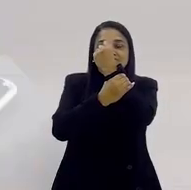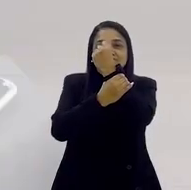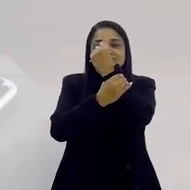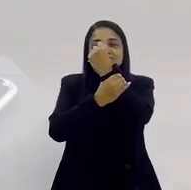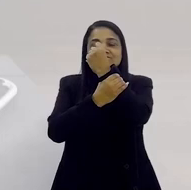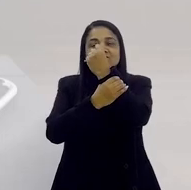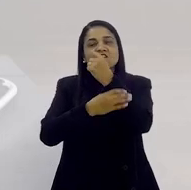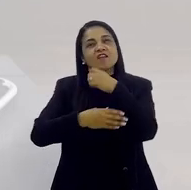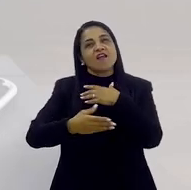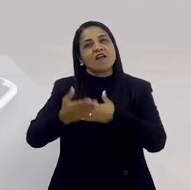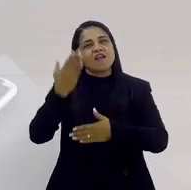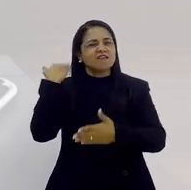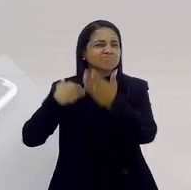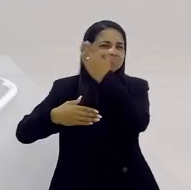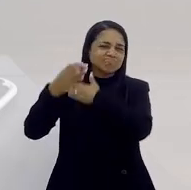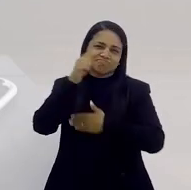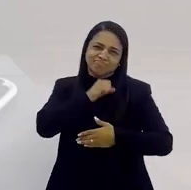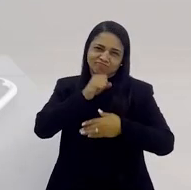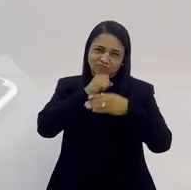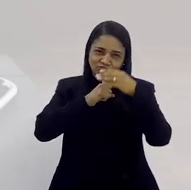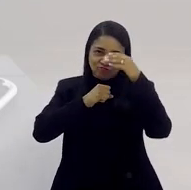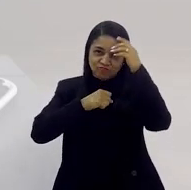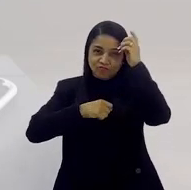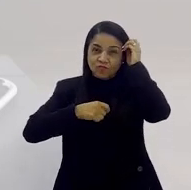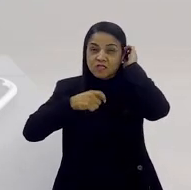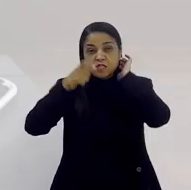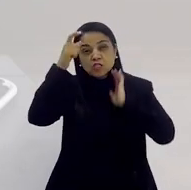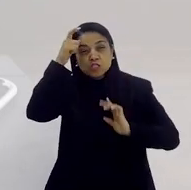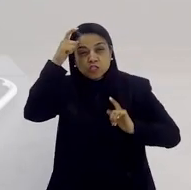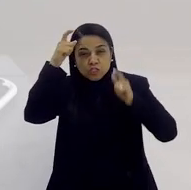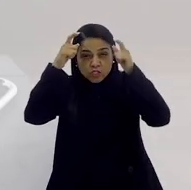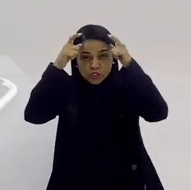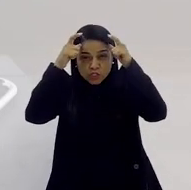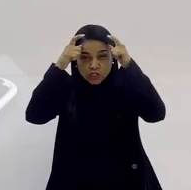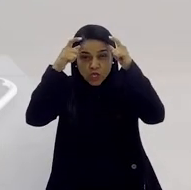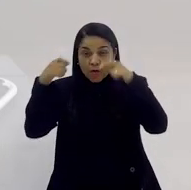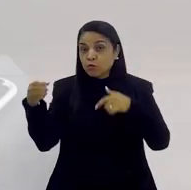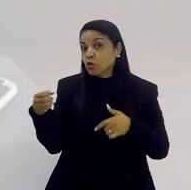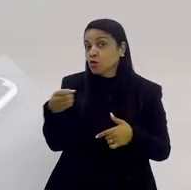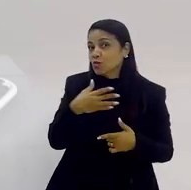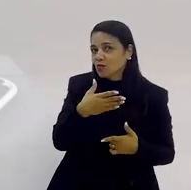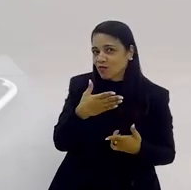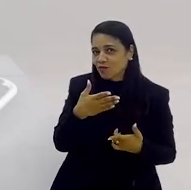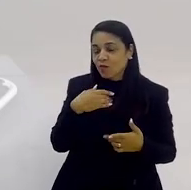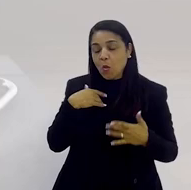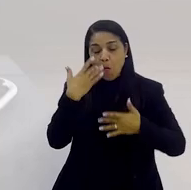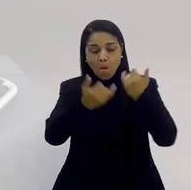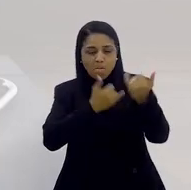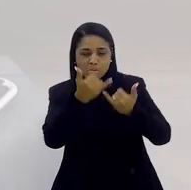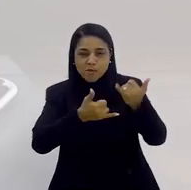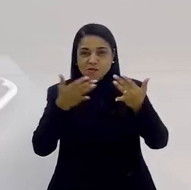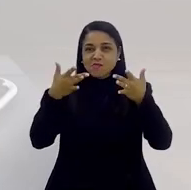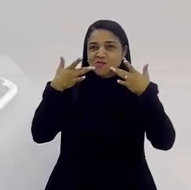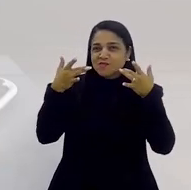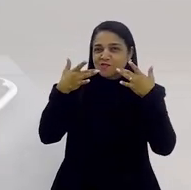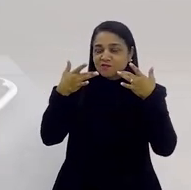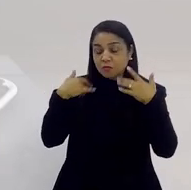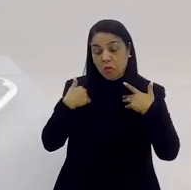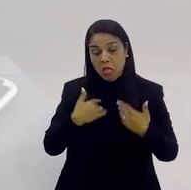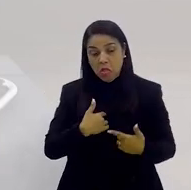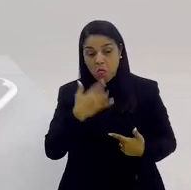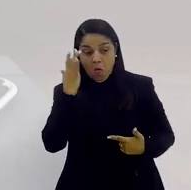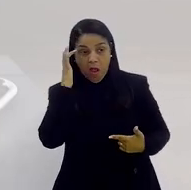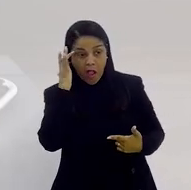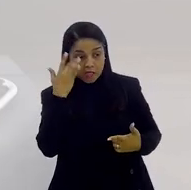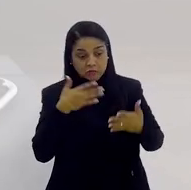extremamente antigo e a gente brinca até que às vezes é o diabo eu brinco na peça eu falei eu acho até